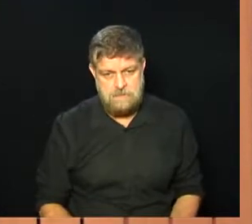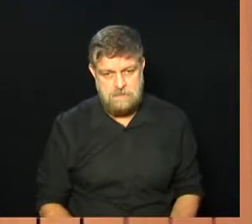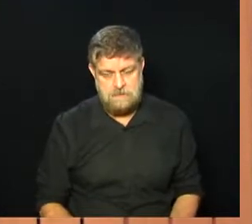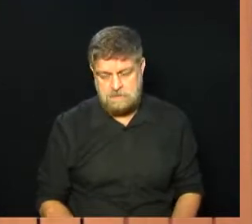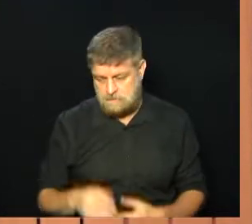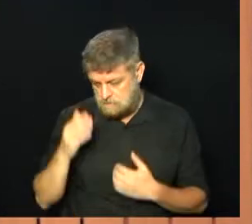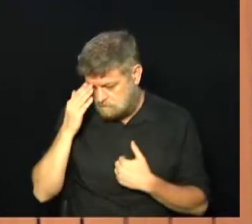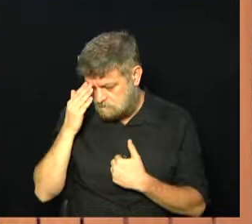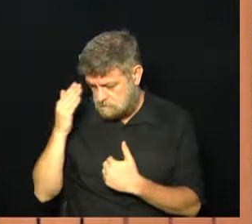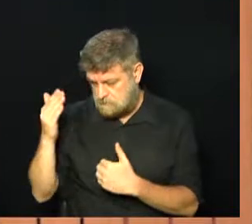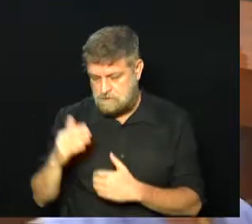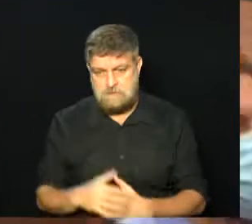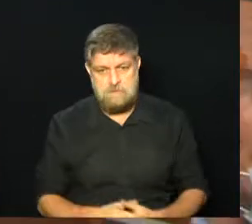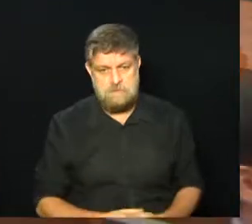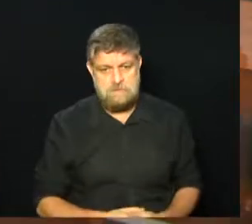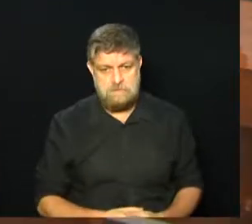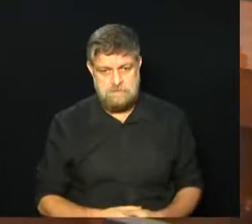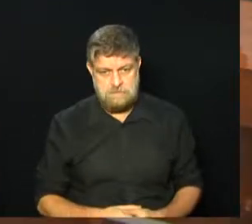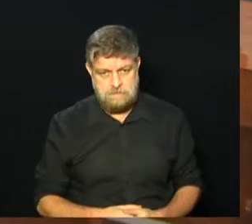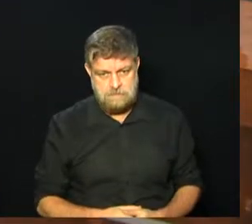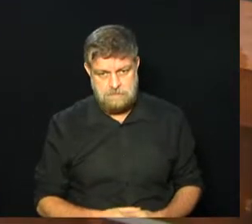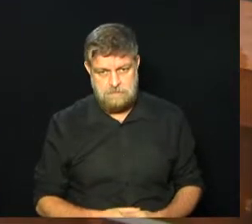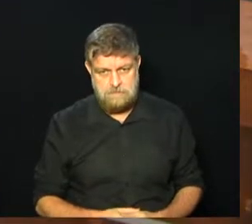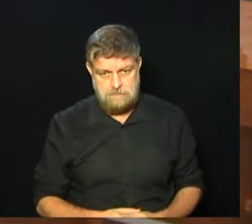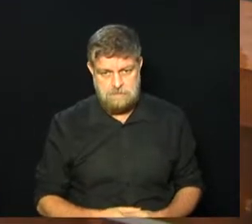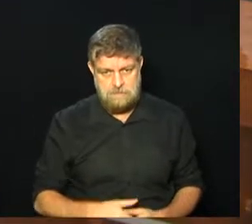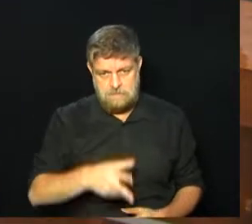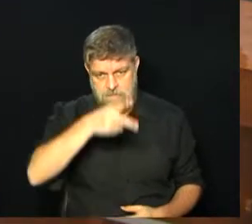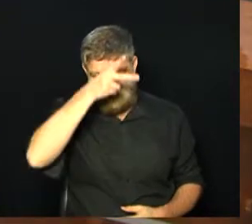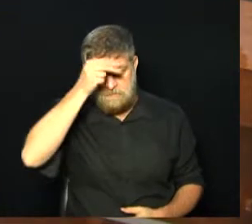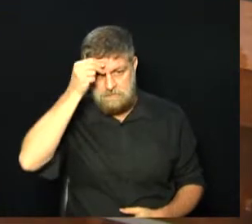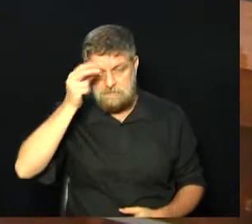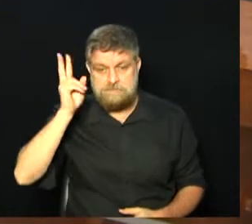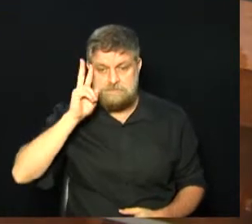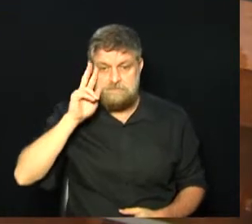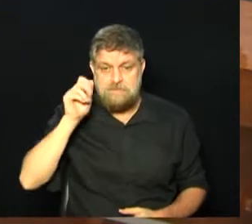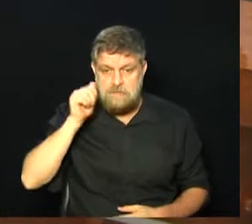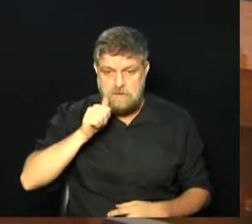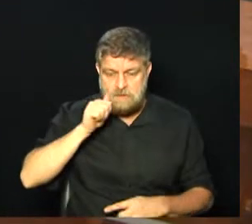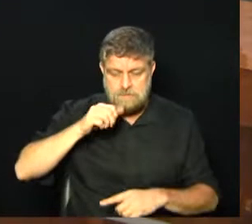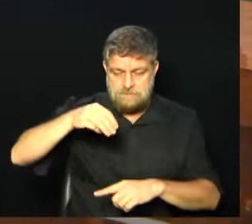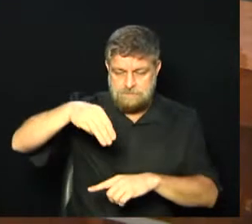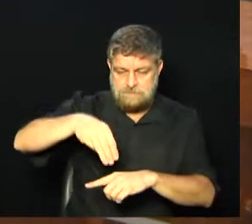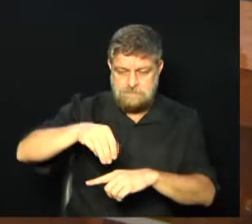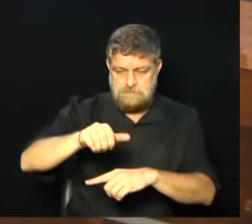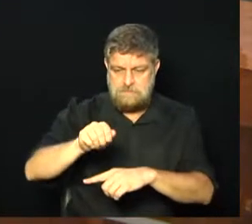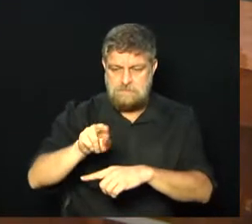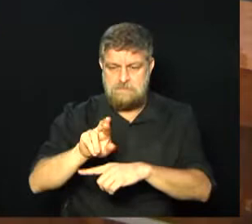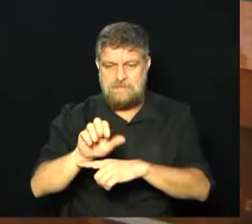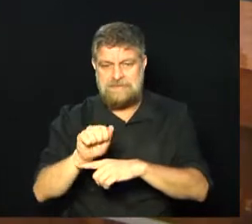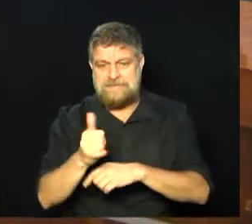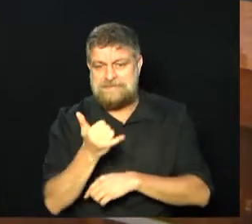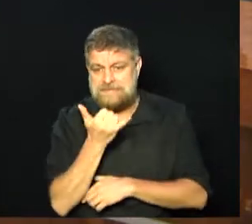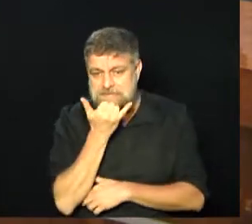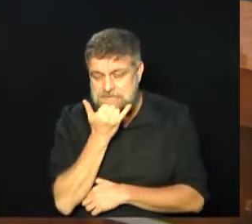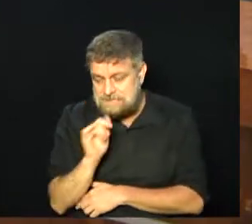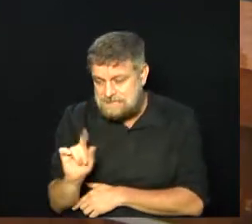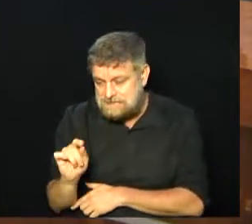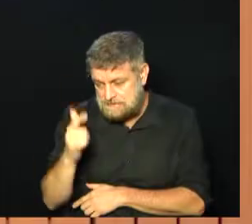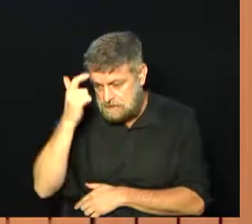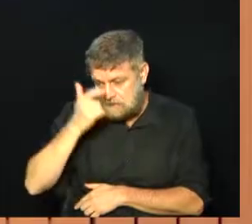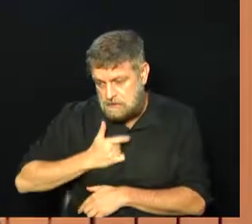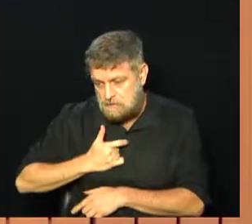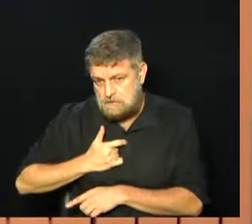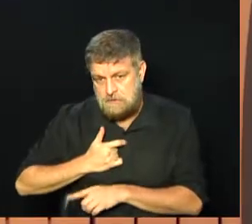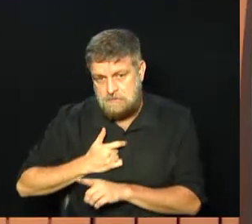Obrigado, vereador. O prefeito já citou a Maria Helena, do Rosa e Amor. Ato falho meu, viu, Maria Helena? Você sabe o carinho que eu